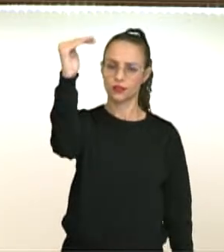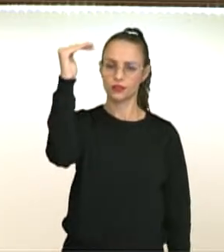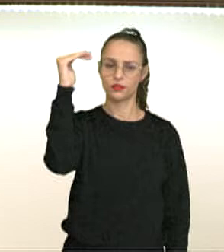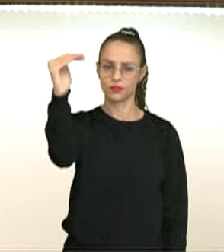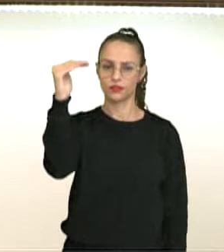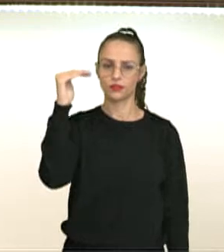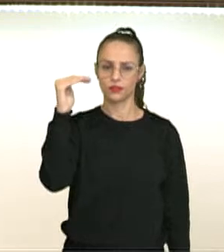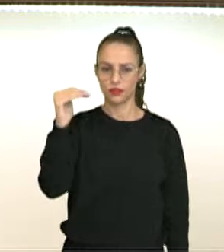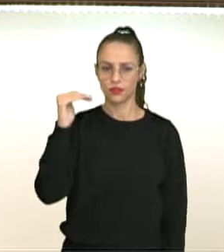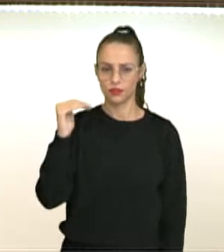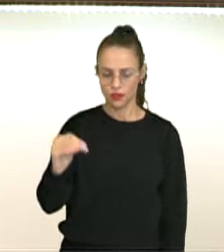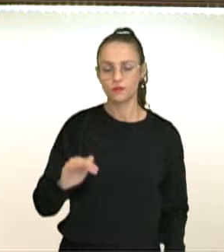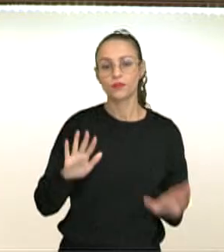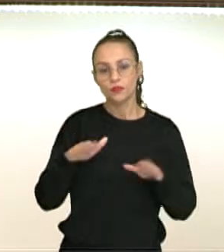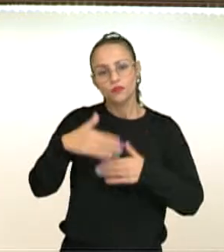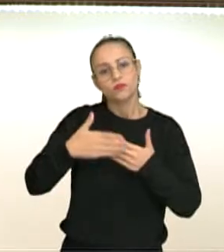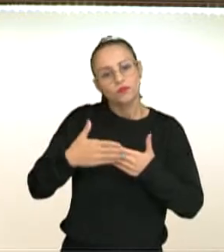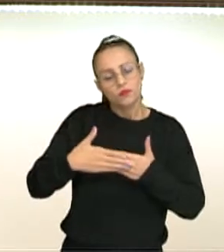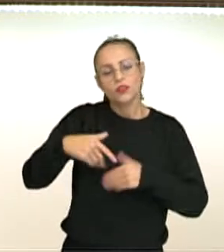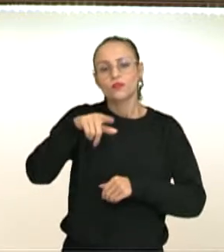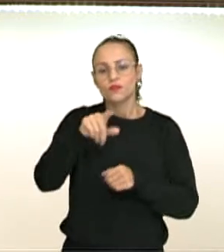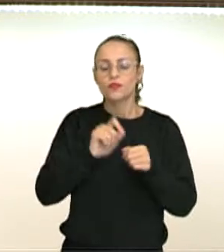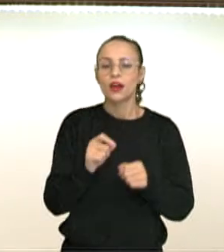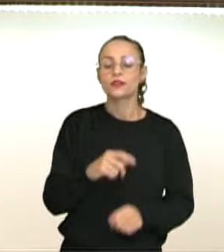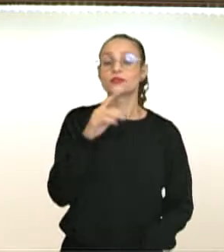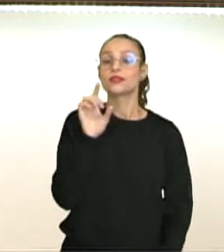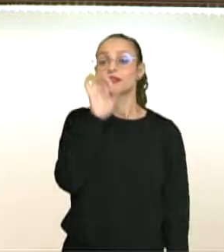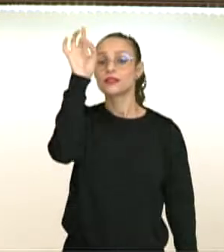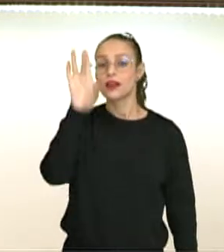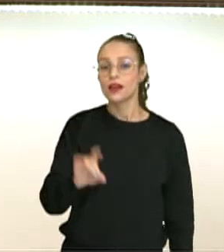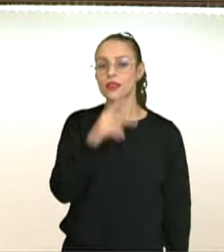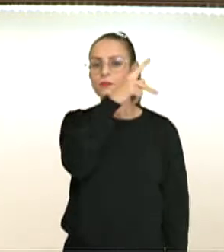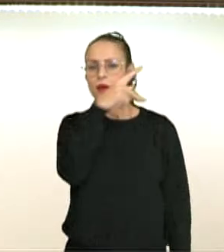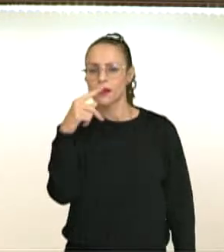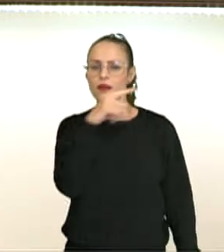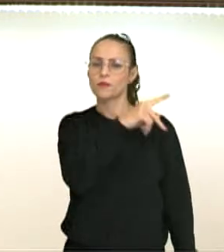tópico. E vá fazendo isso parágrafo a parágrafo.